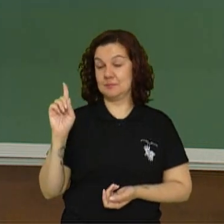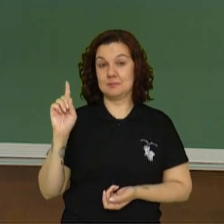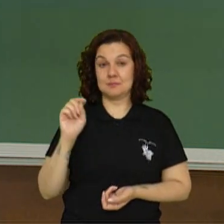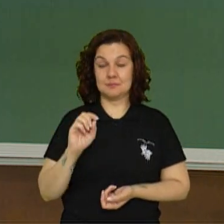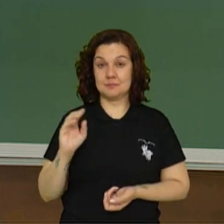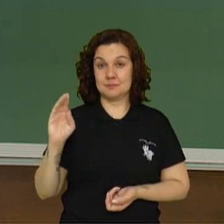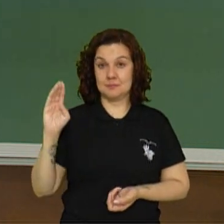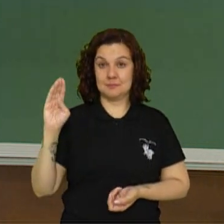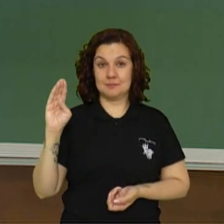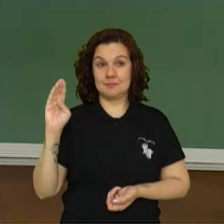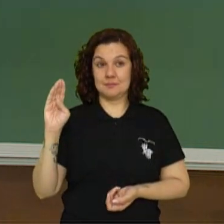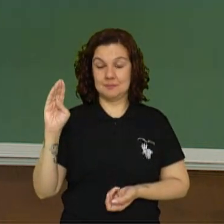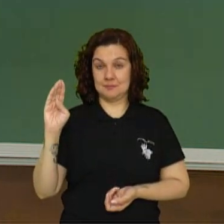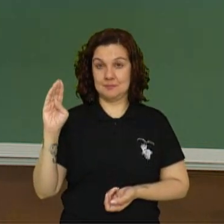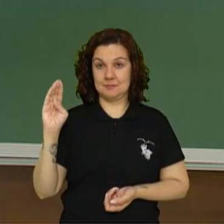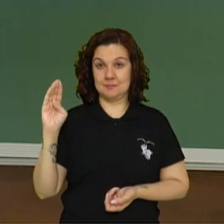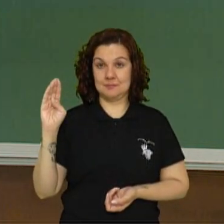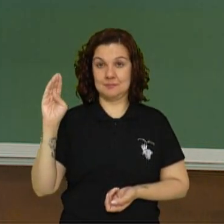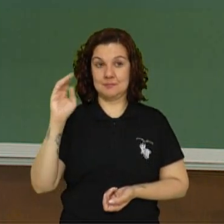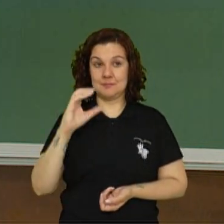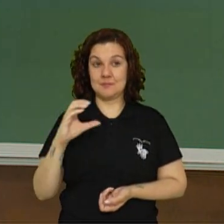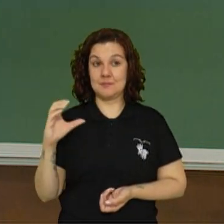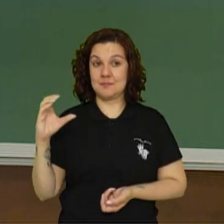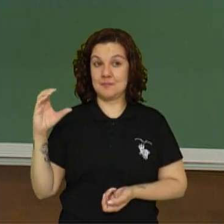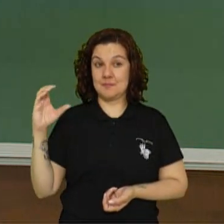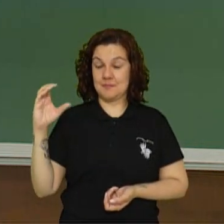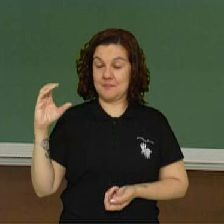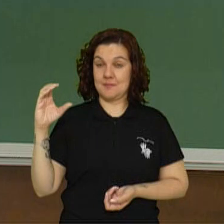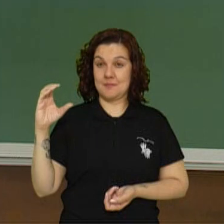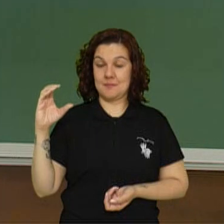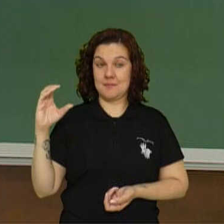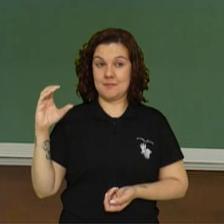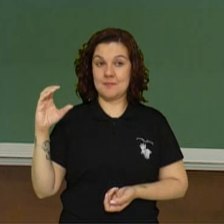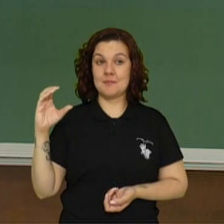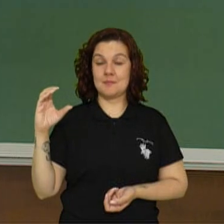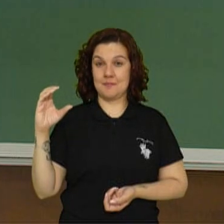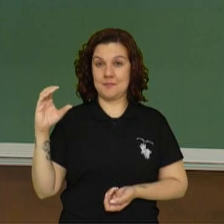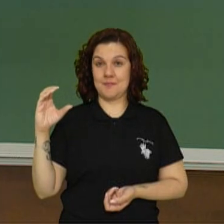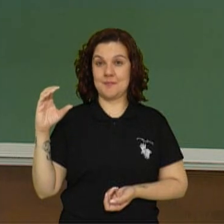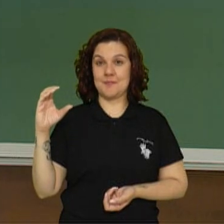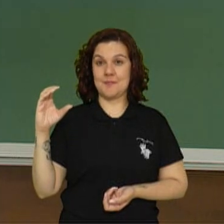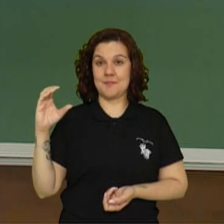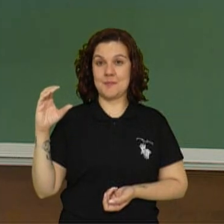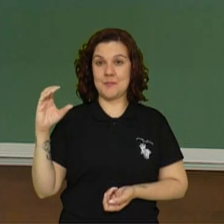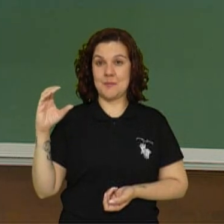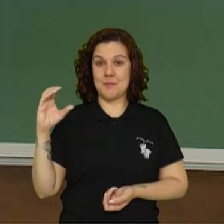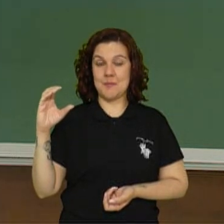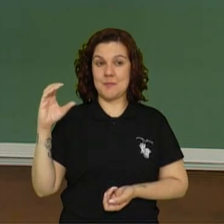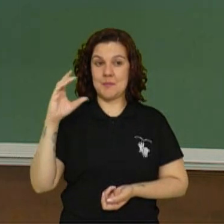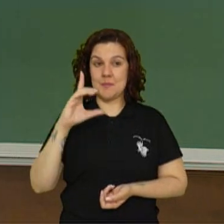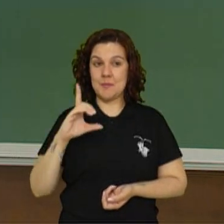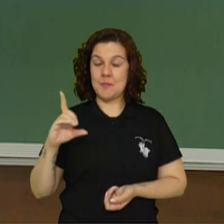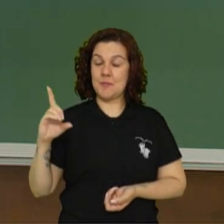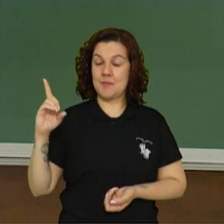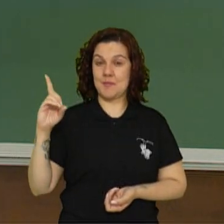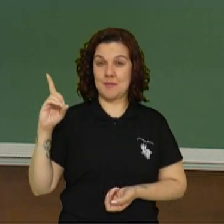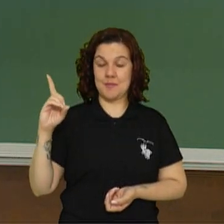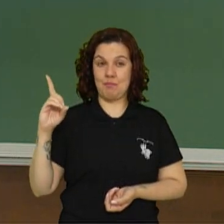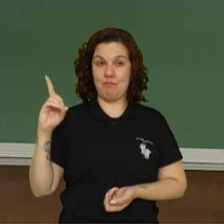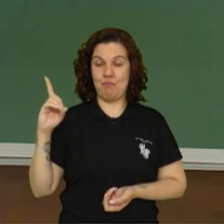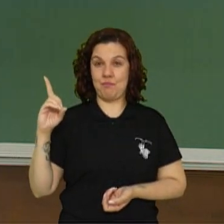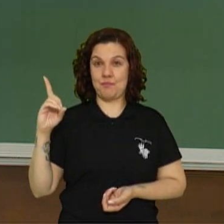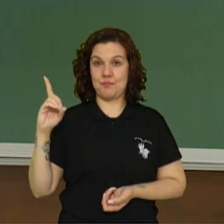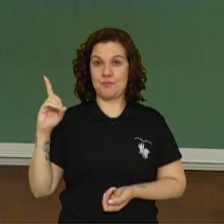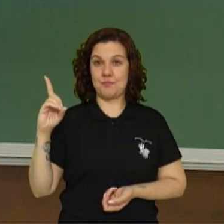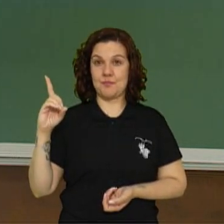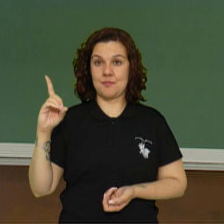3, 9 vezes raiz de 3, letra C, 4 vezes raiz de 3, letra